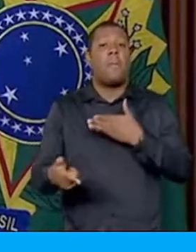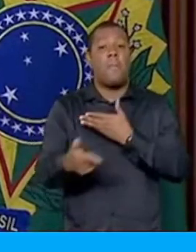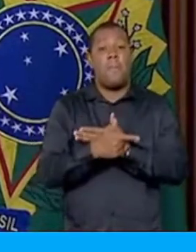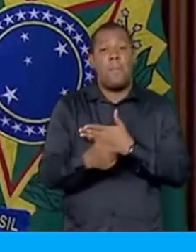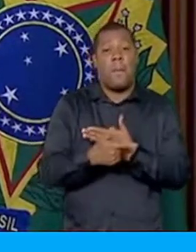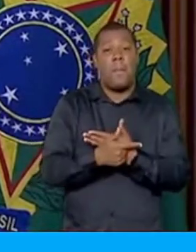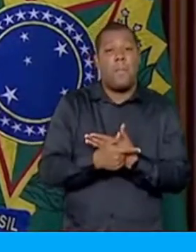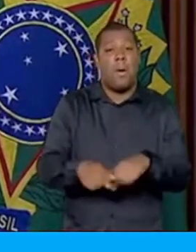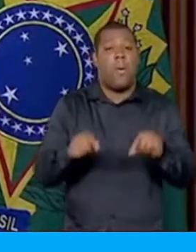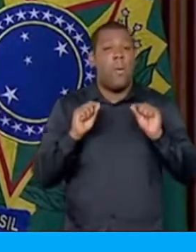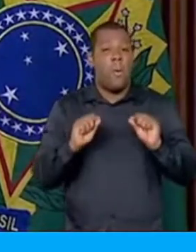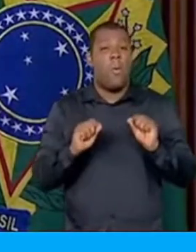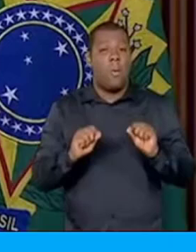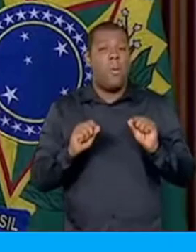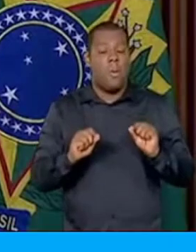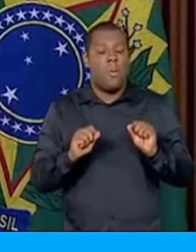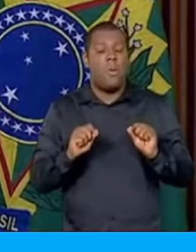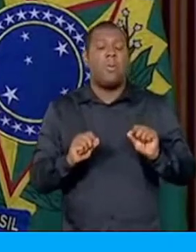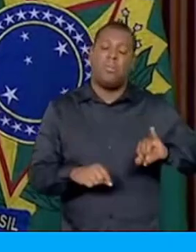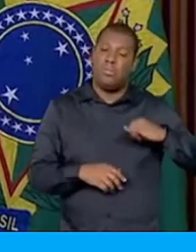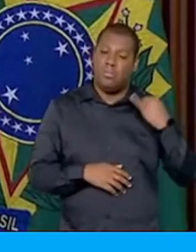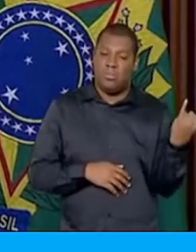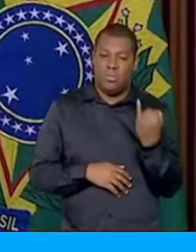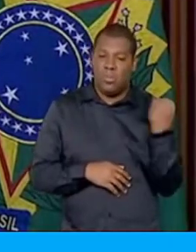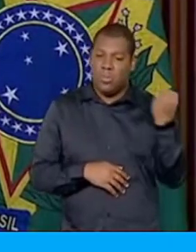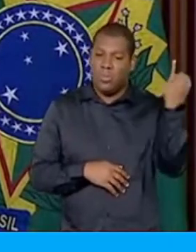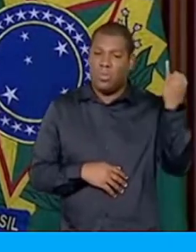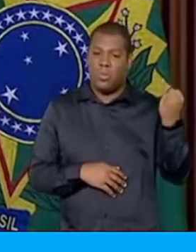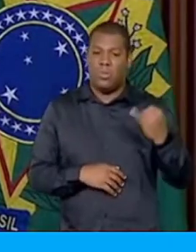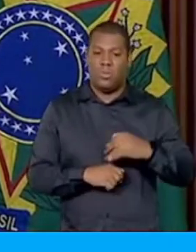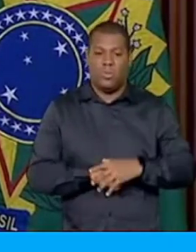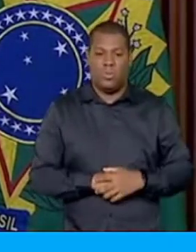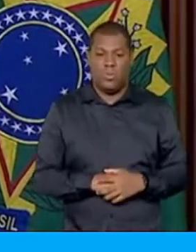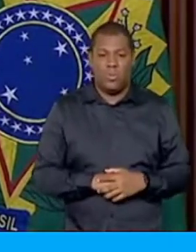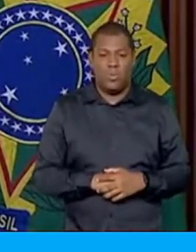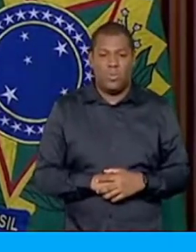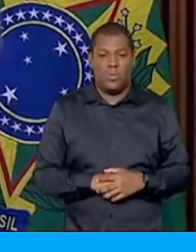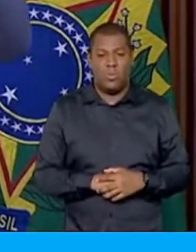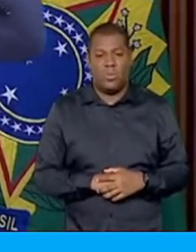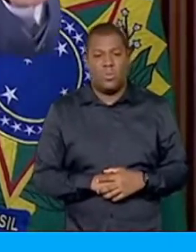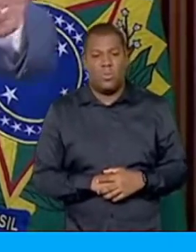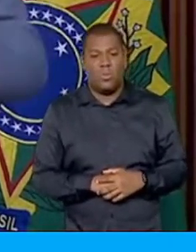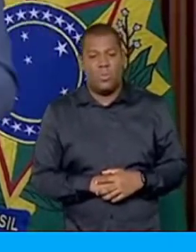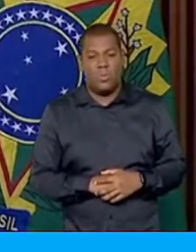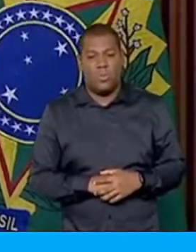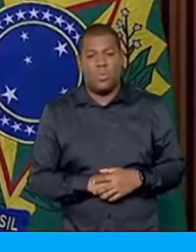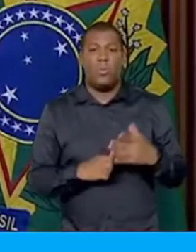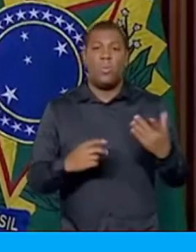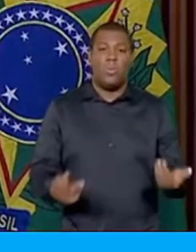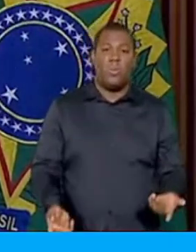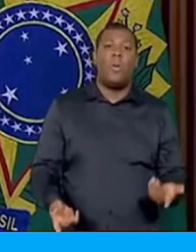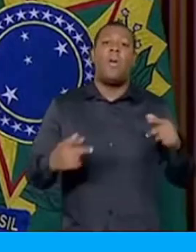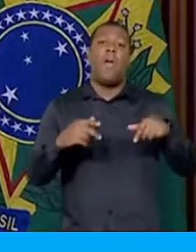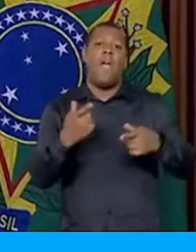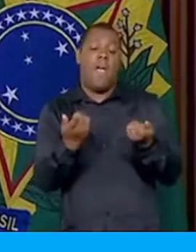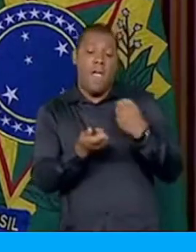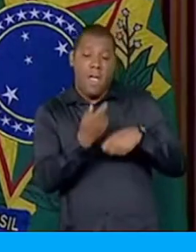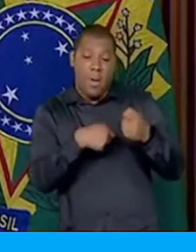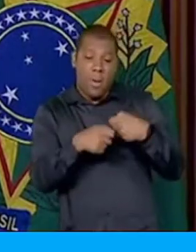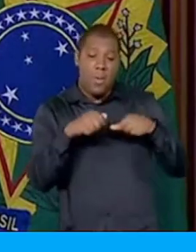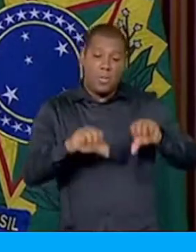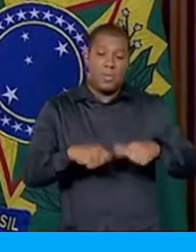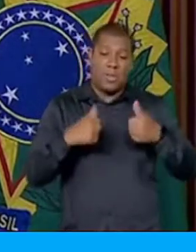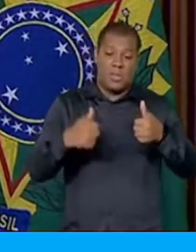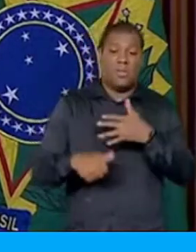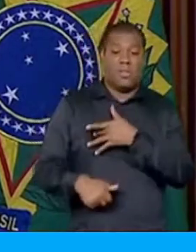coisa muito importante, que não é só a da gente resolver o problema da economia, o problema da saúde,